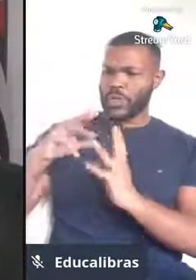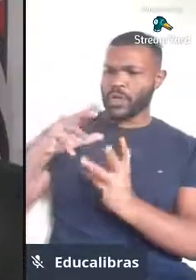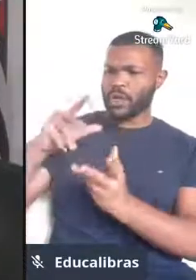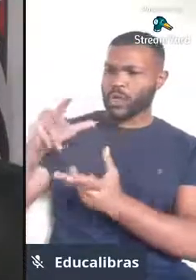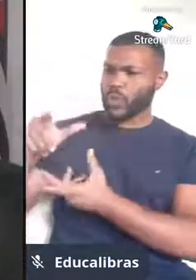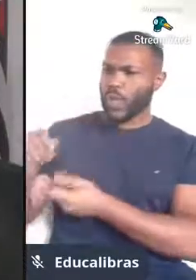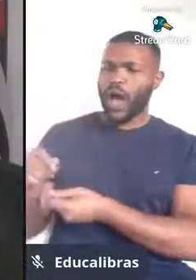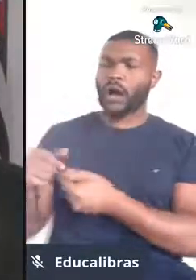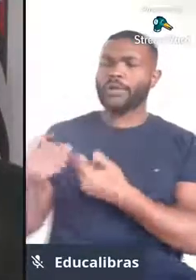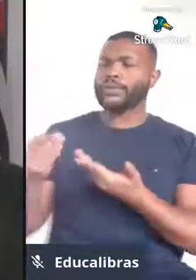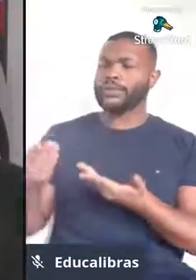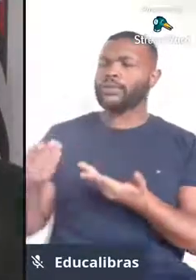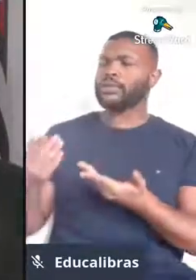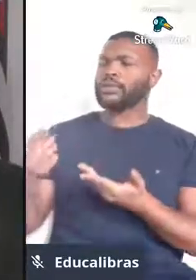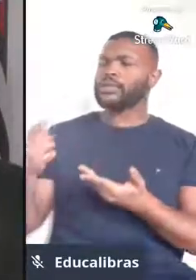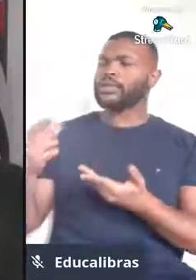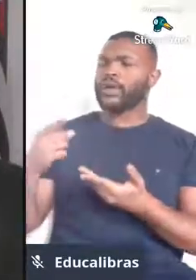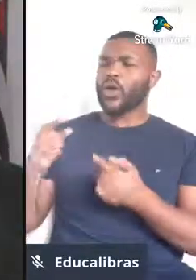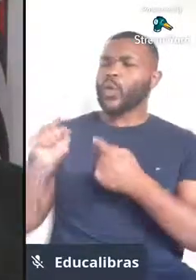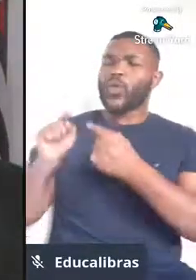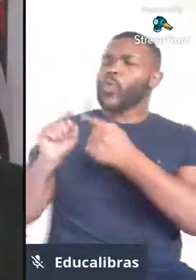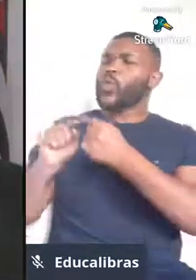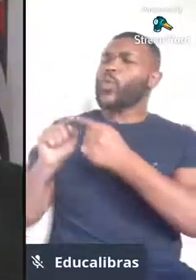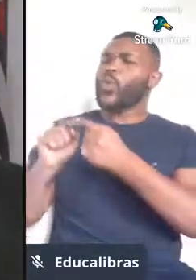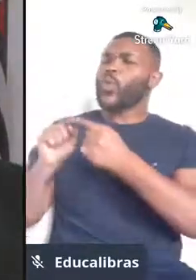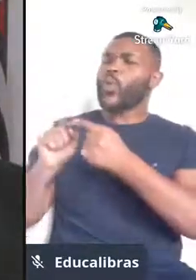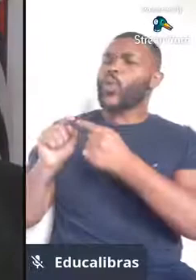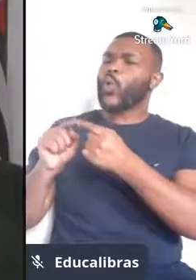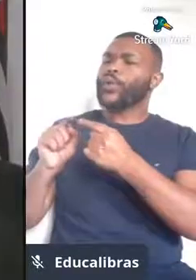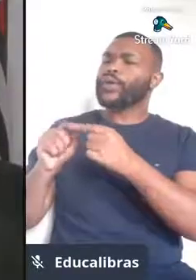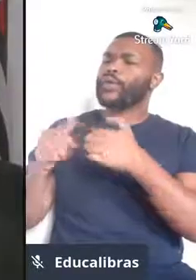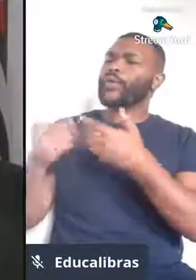acaba tendo a ver com esse processo,